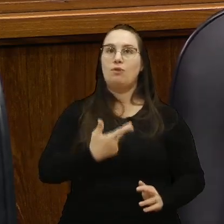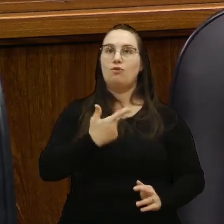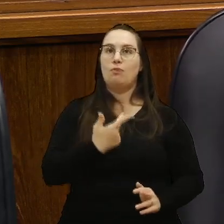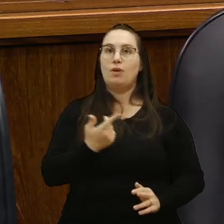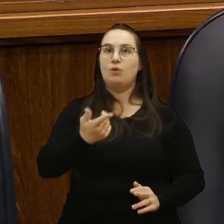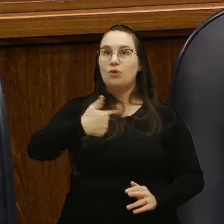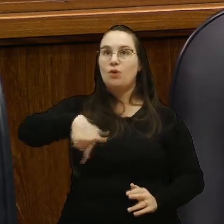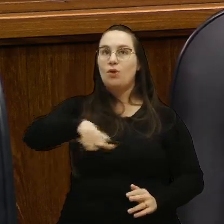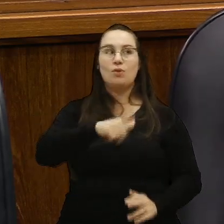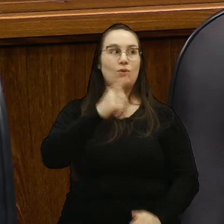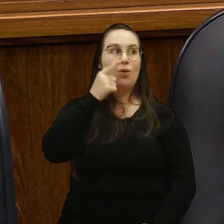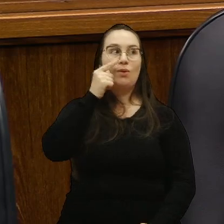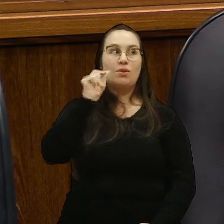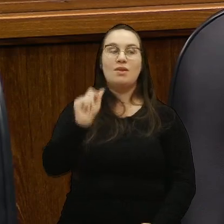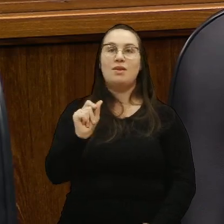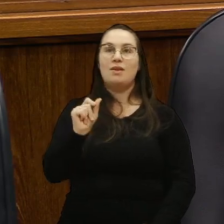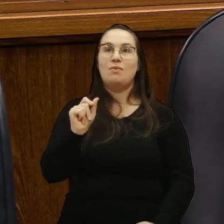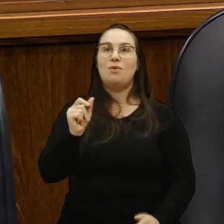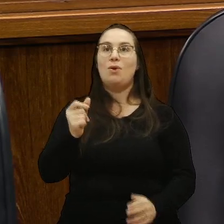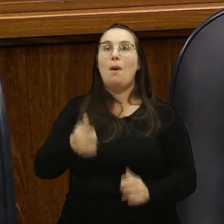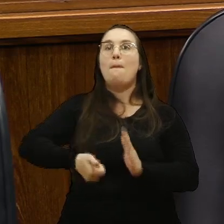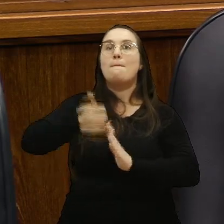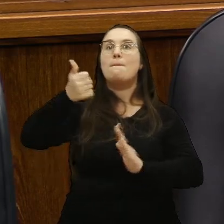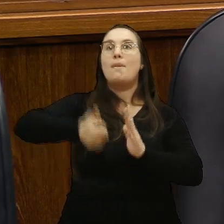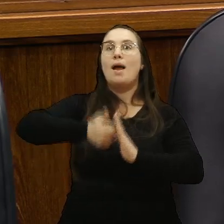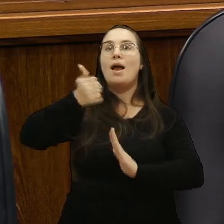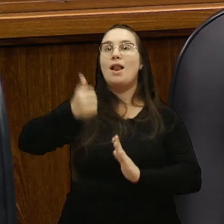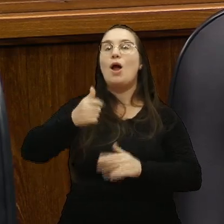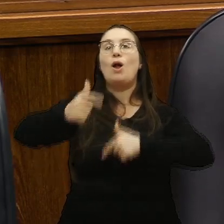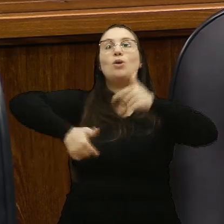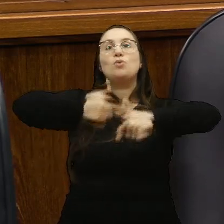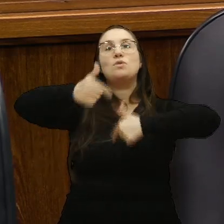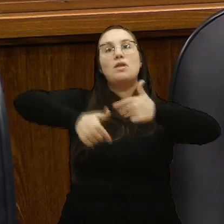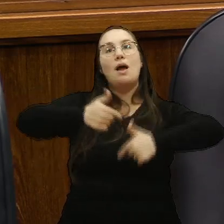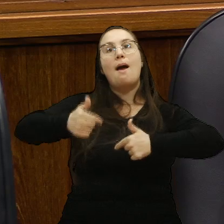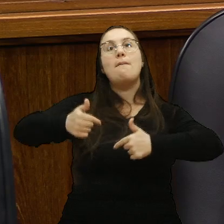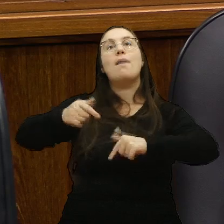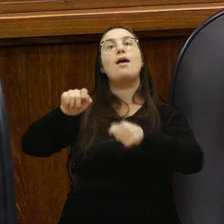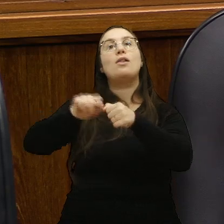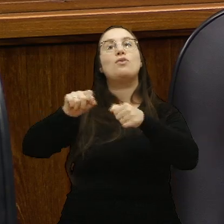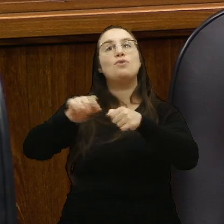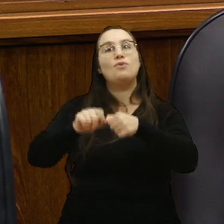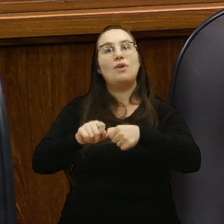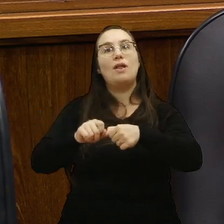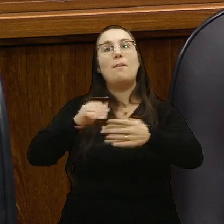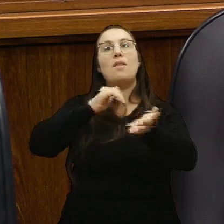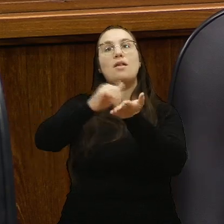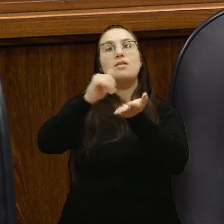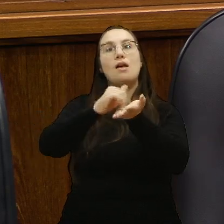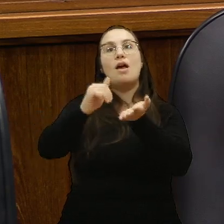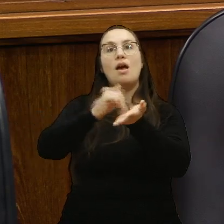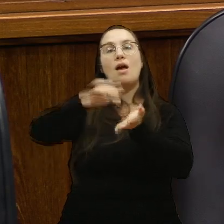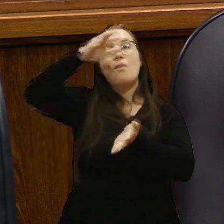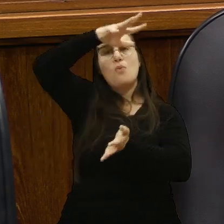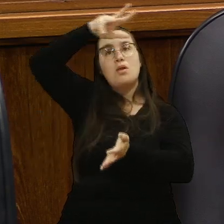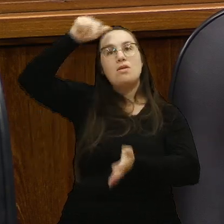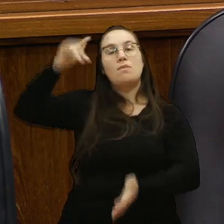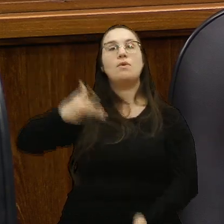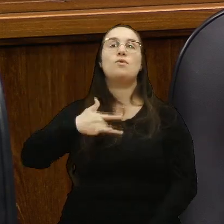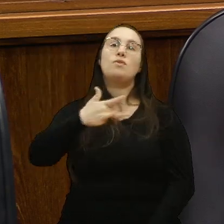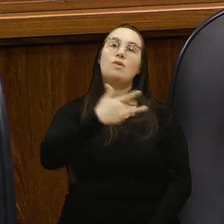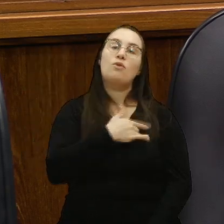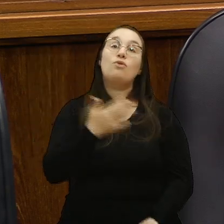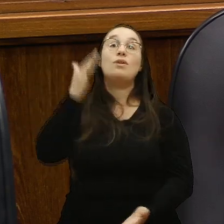consegue tornar ainda melhor o trabalho realizado pela Secretaria Municipal de Saúde, porque